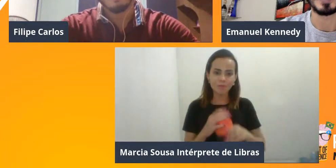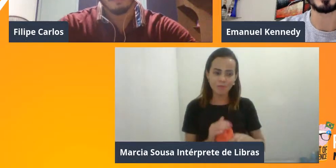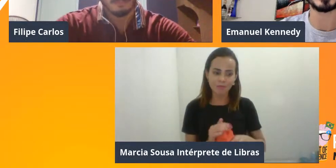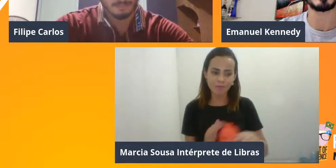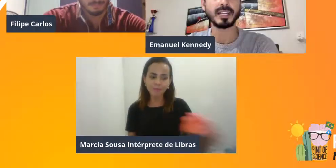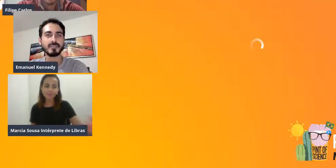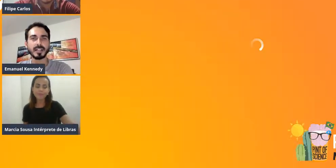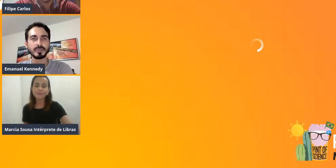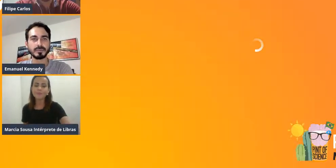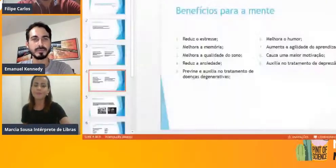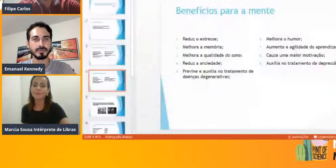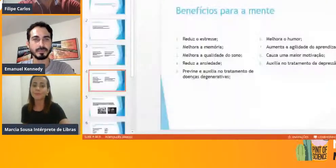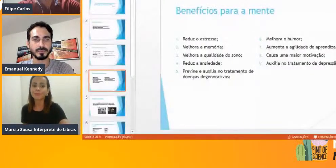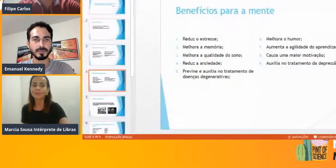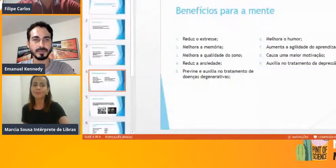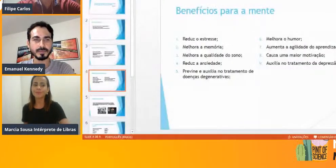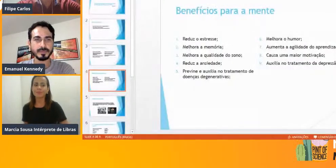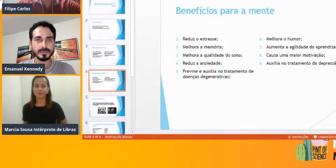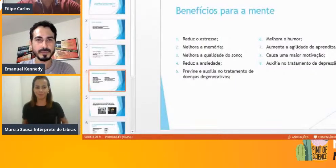É porque estava travado.